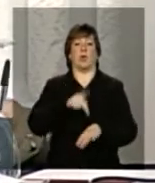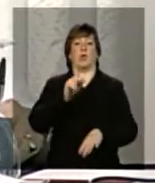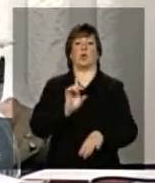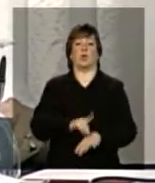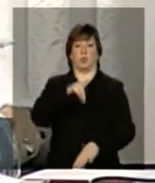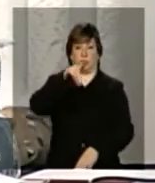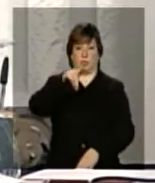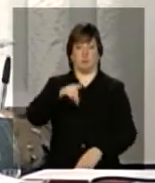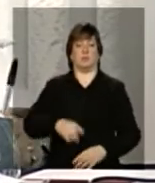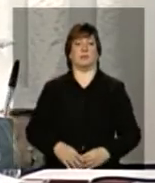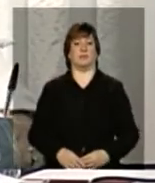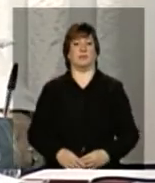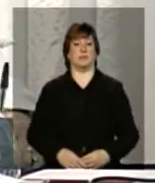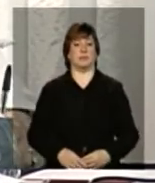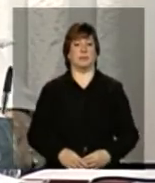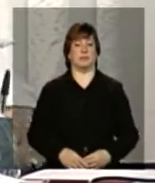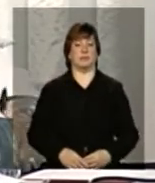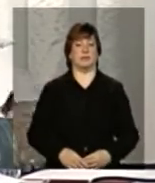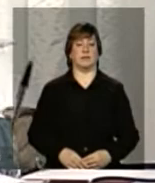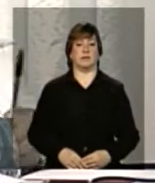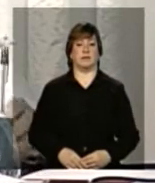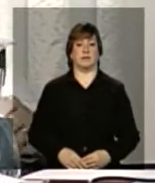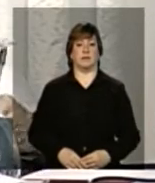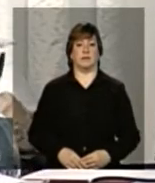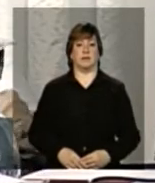doutorado, né? E foi